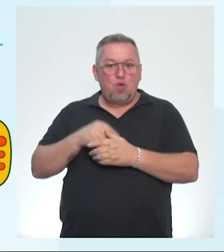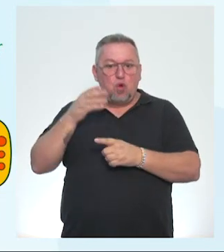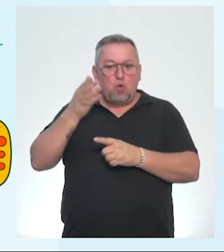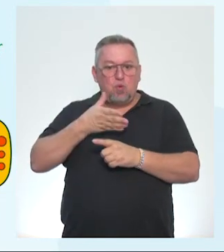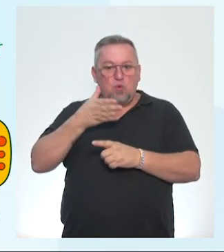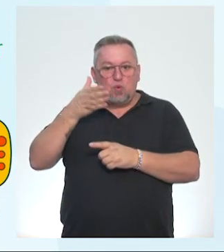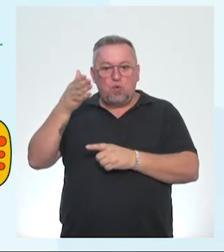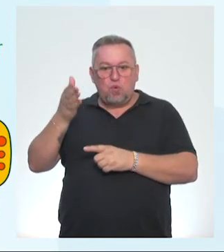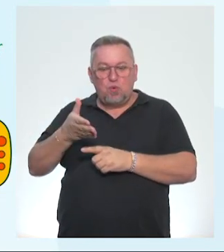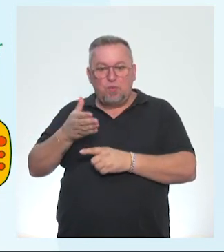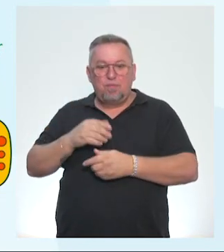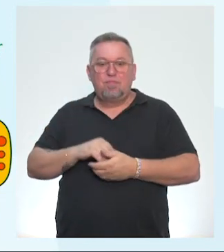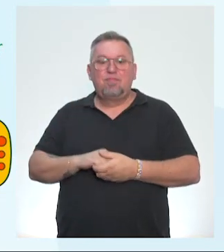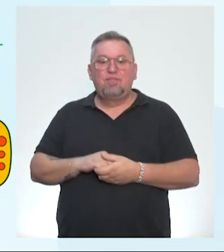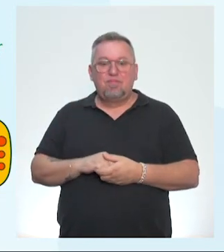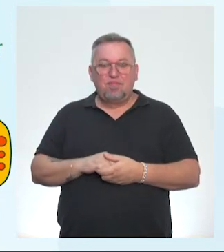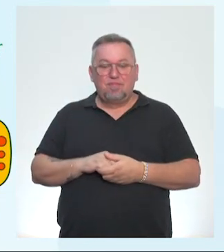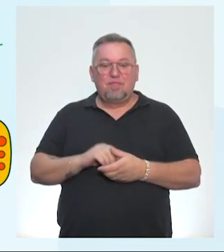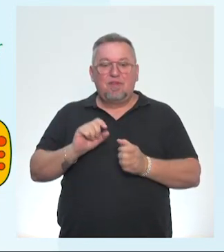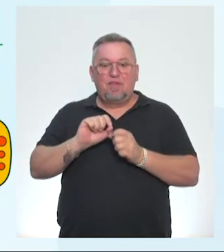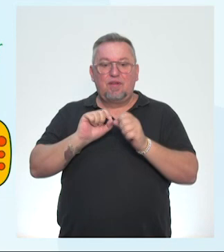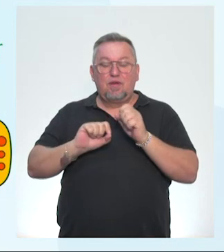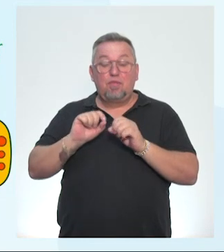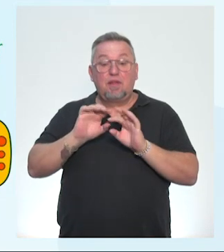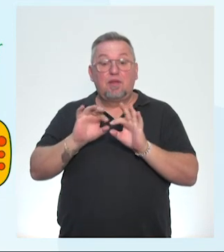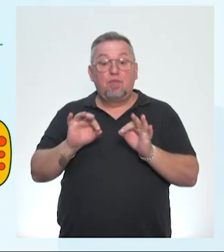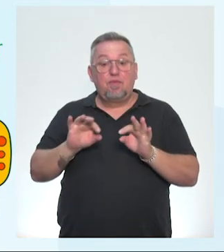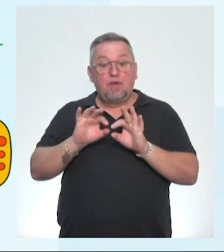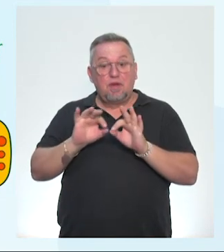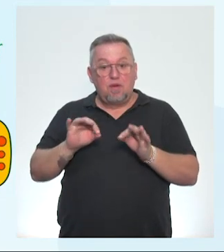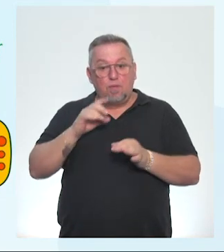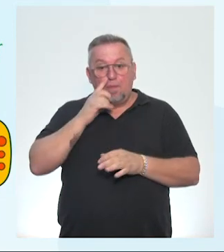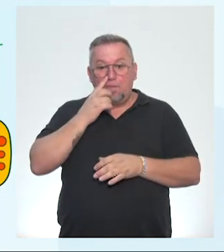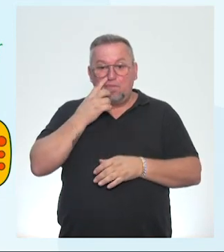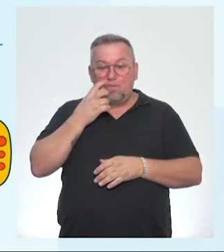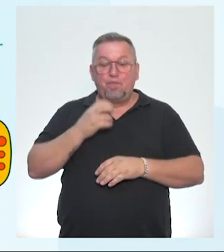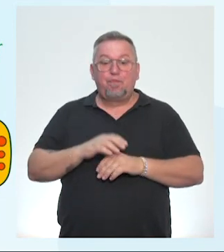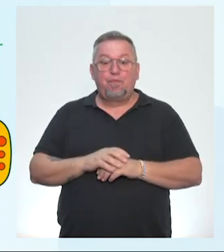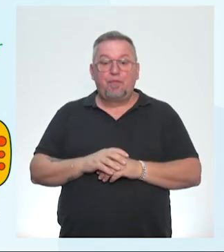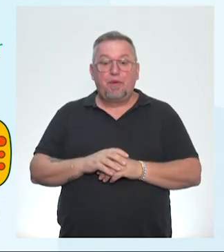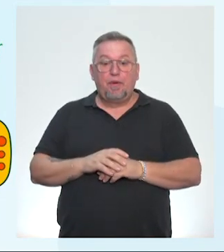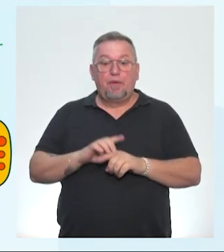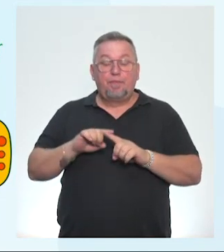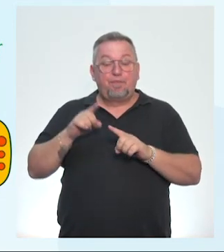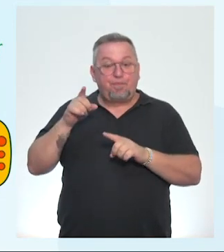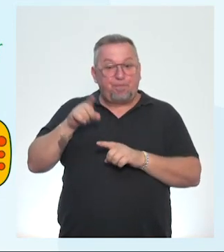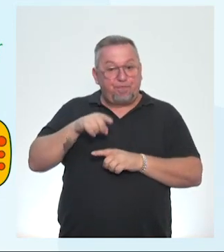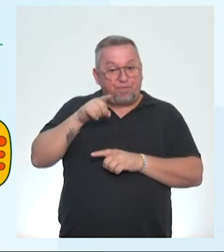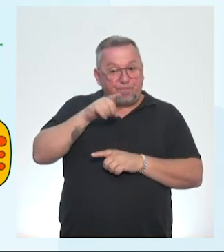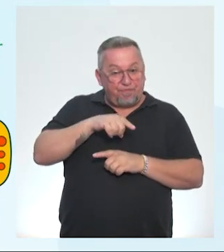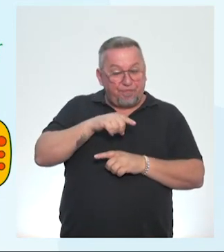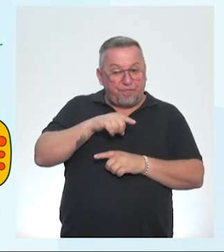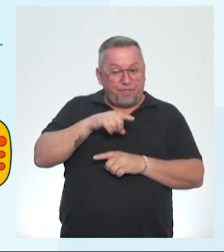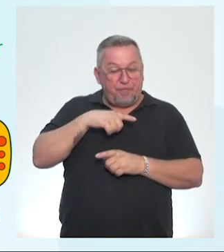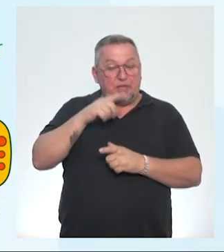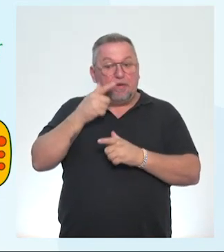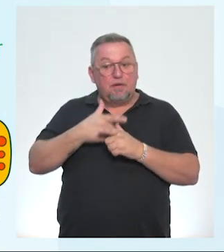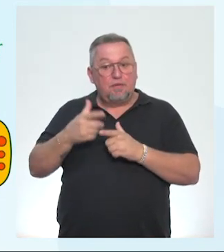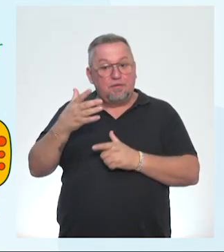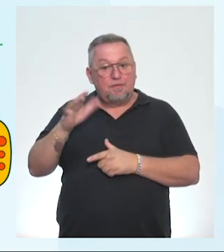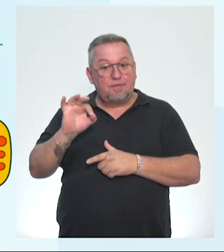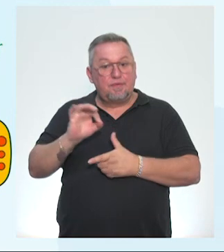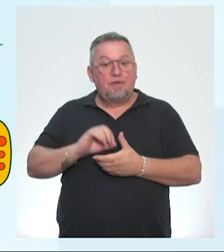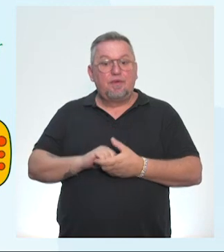cortou. Esse cortar, na realidade, a gente está fazendo o quê? Uma simplificação por 10. Então, se cortar o zero, você está dividindo por